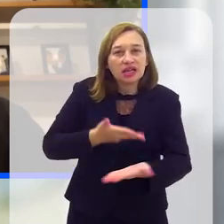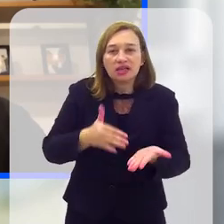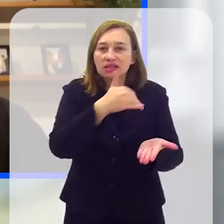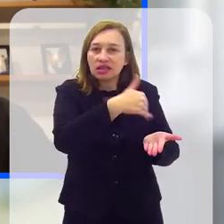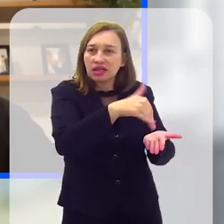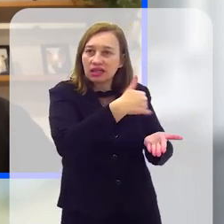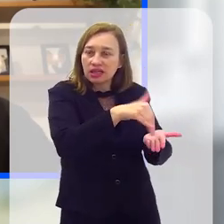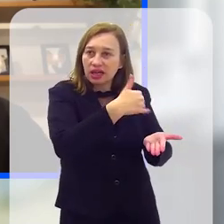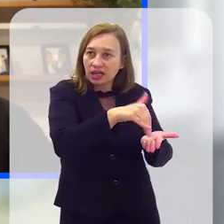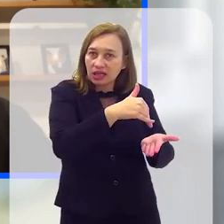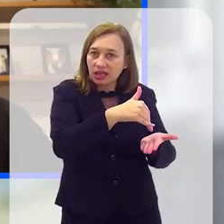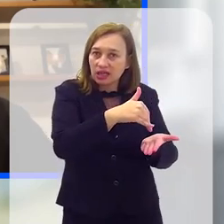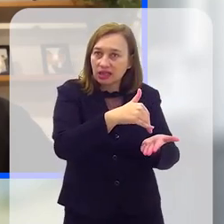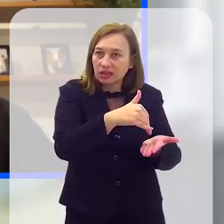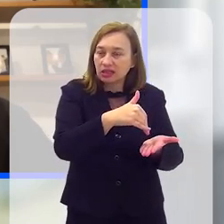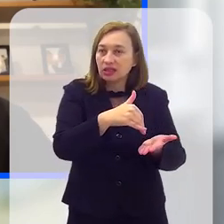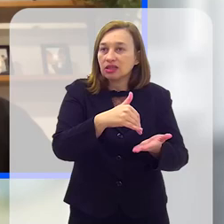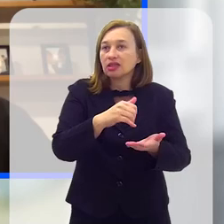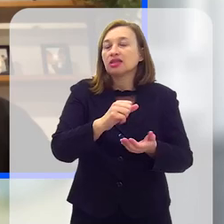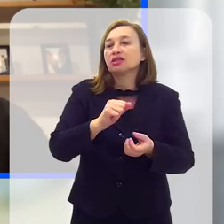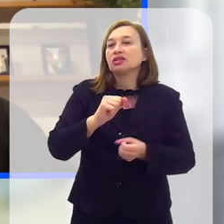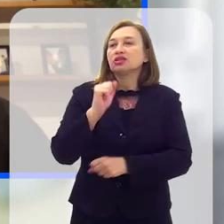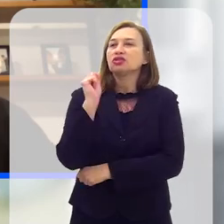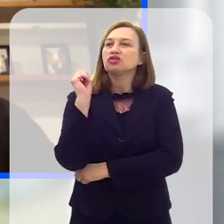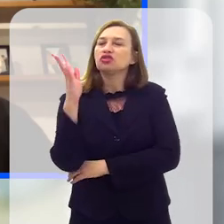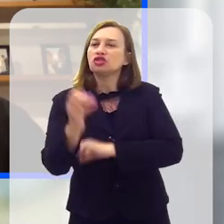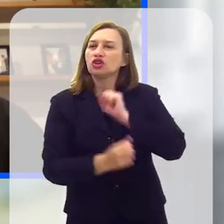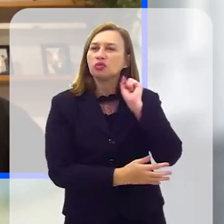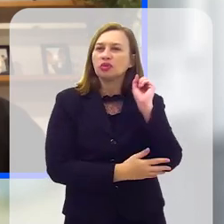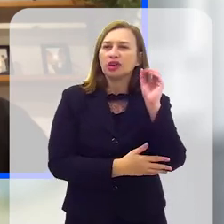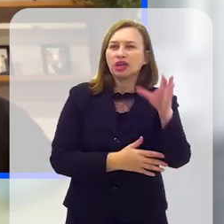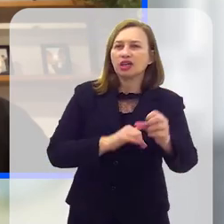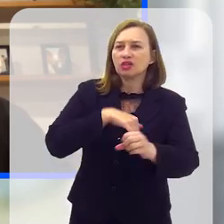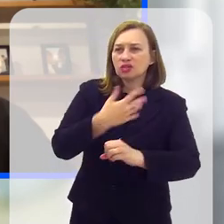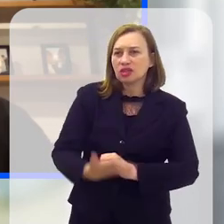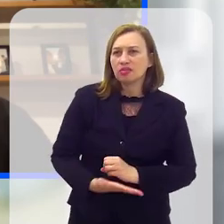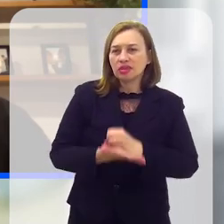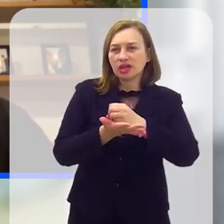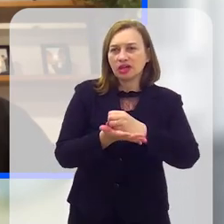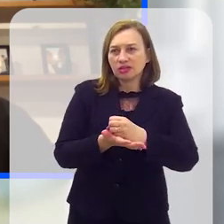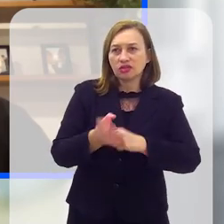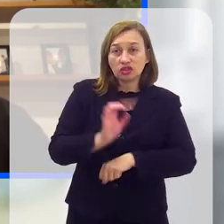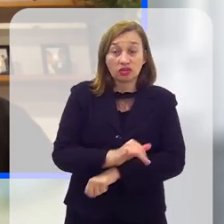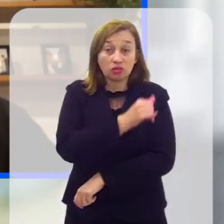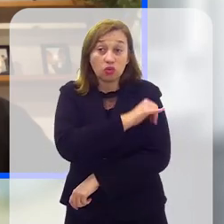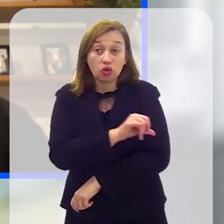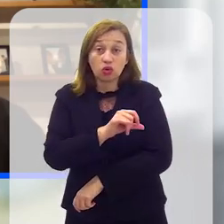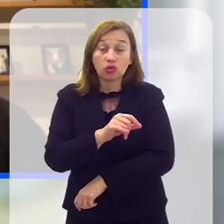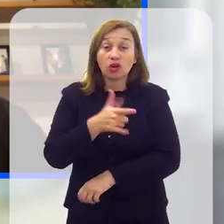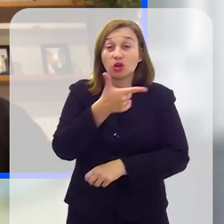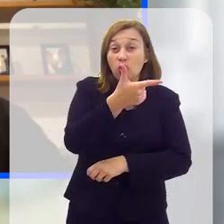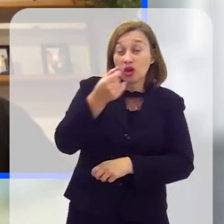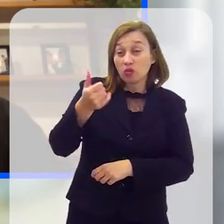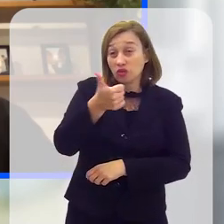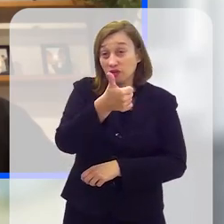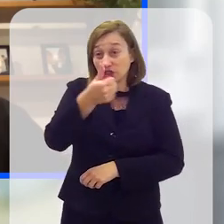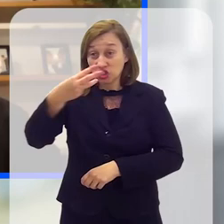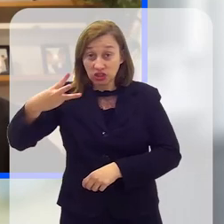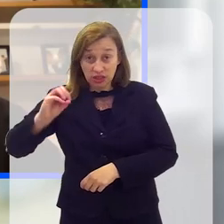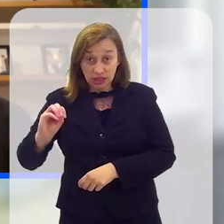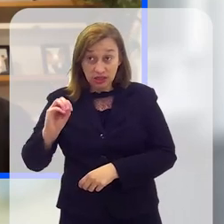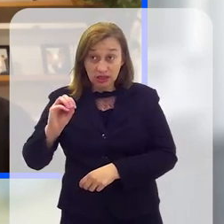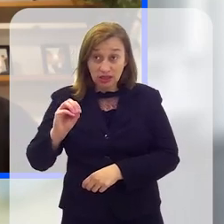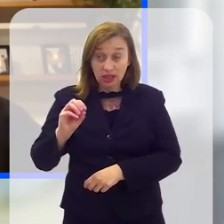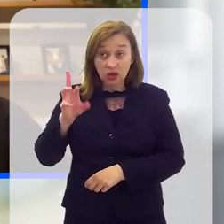Secretaria de Ambiente e Sustentabilidade do Estado do Rio. Como parte da Agenda Rio 2030, quais foram os